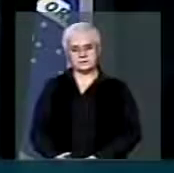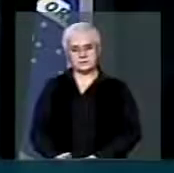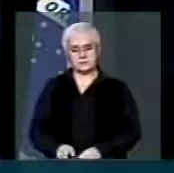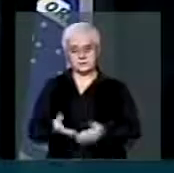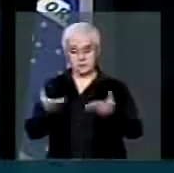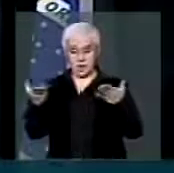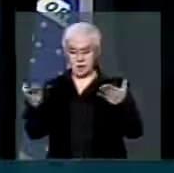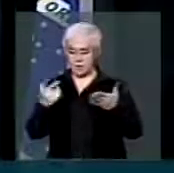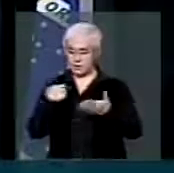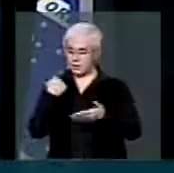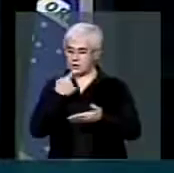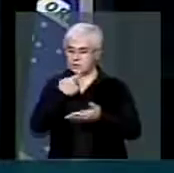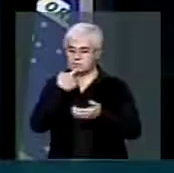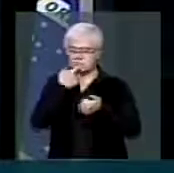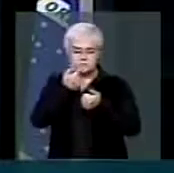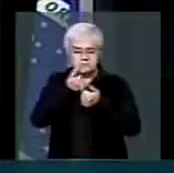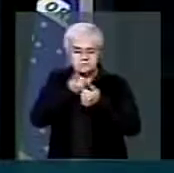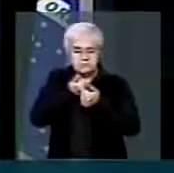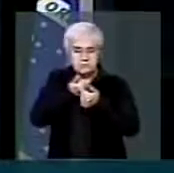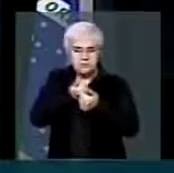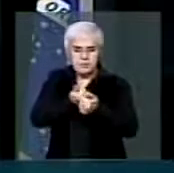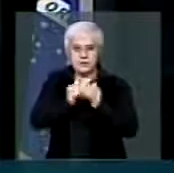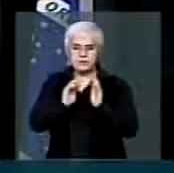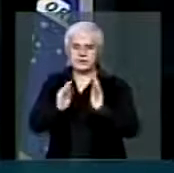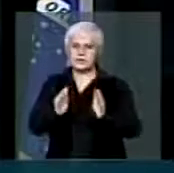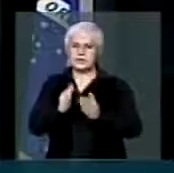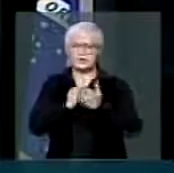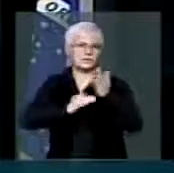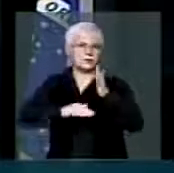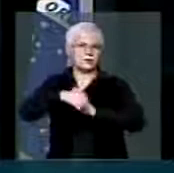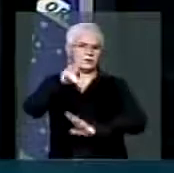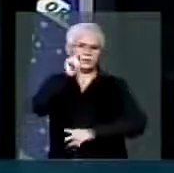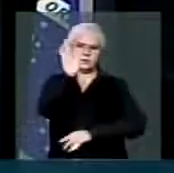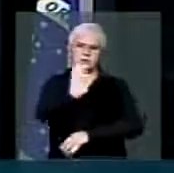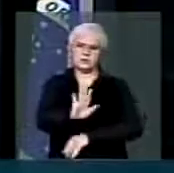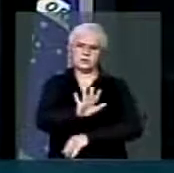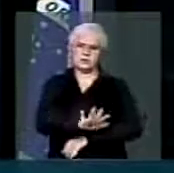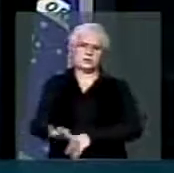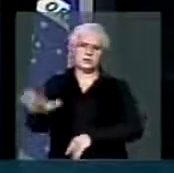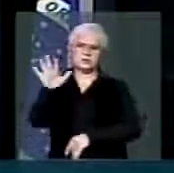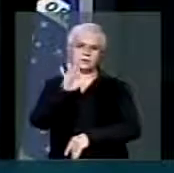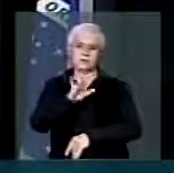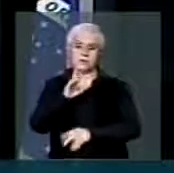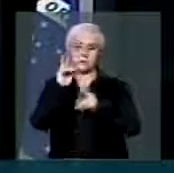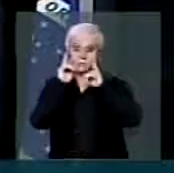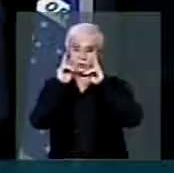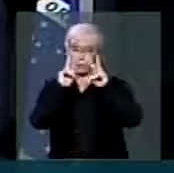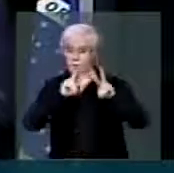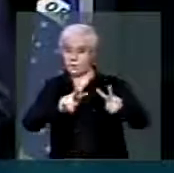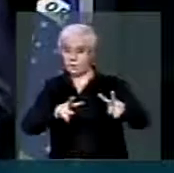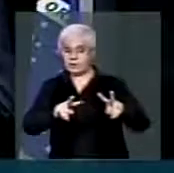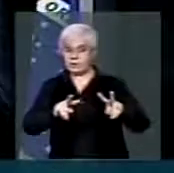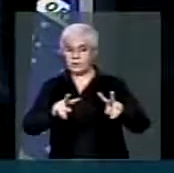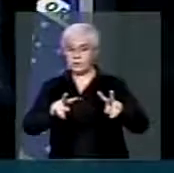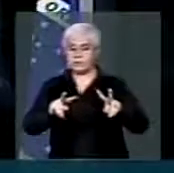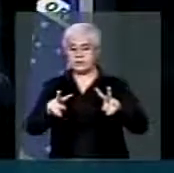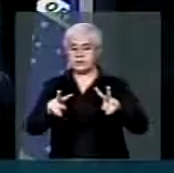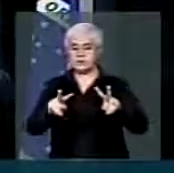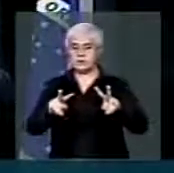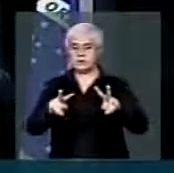prestes, senhor presidente, brasileiros e brasileiras, a vivenciarmos